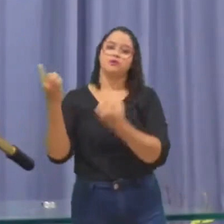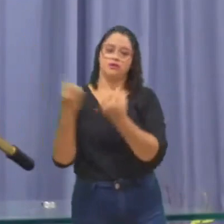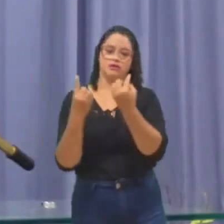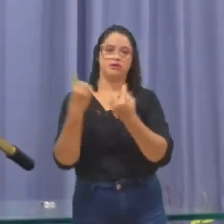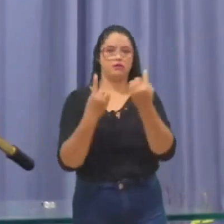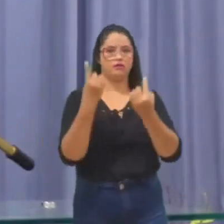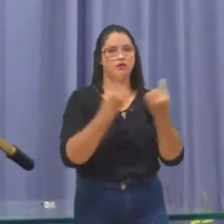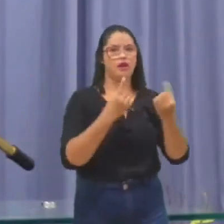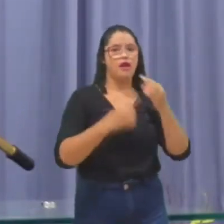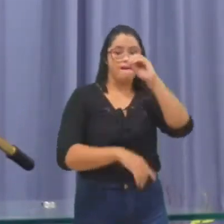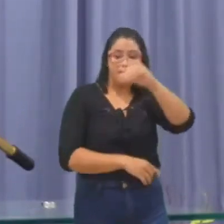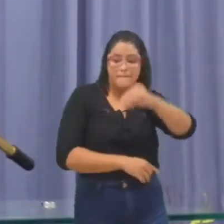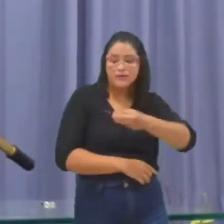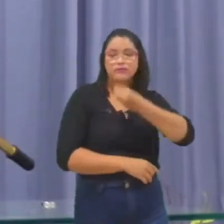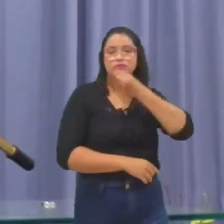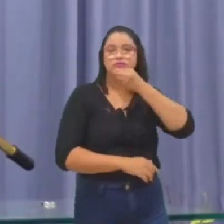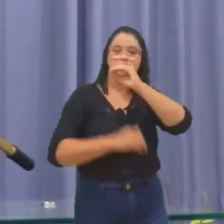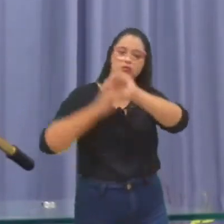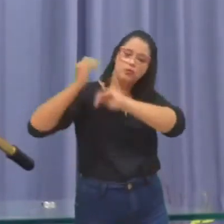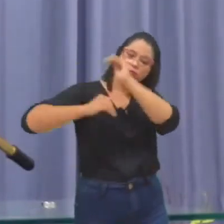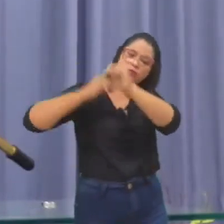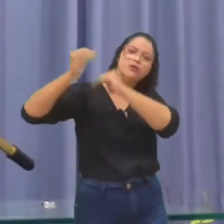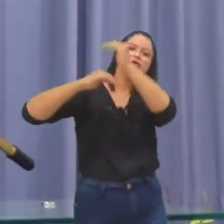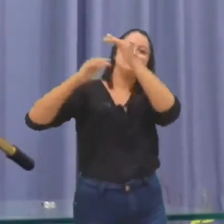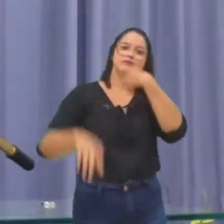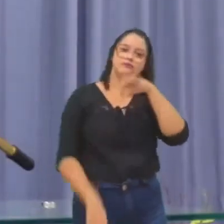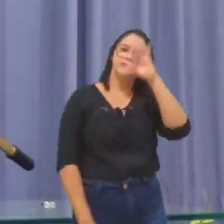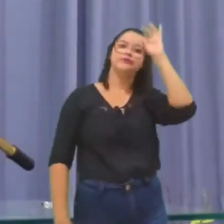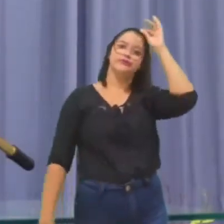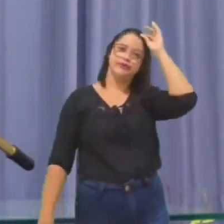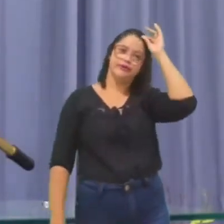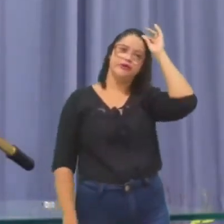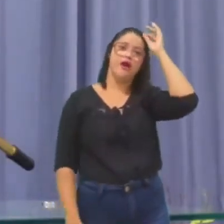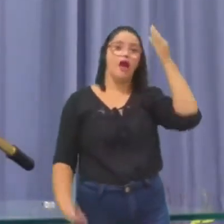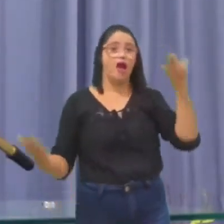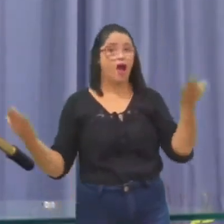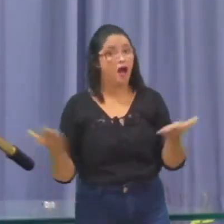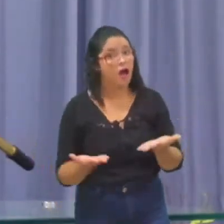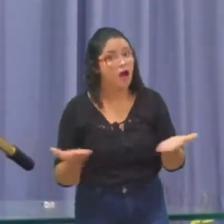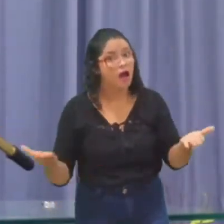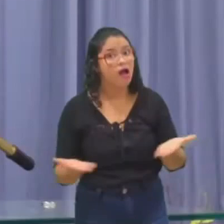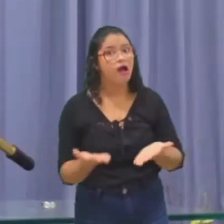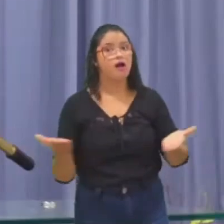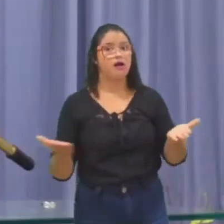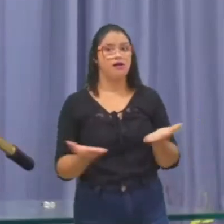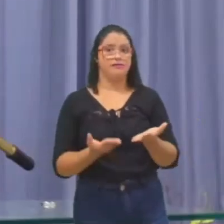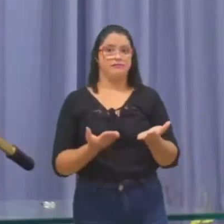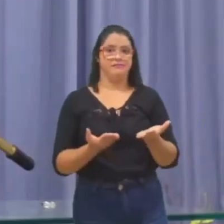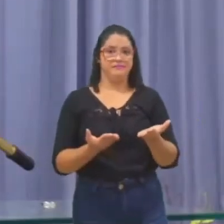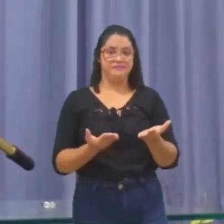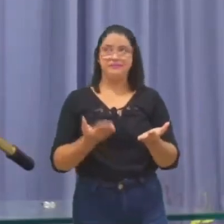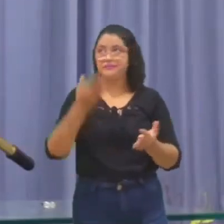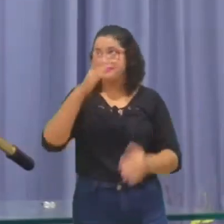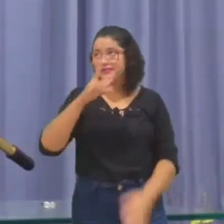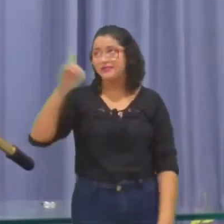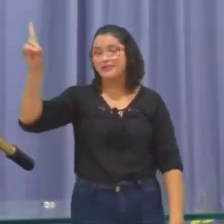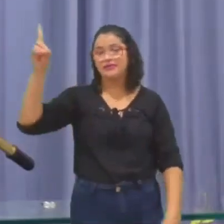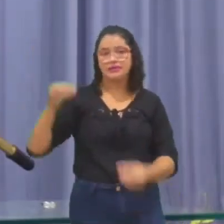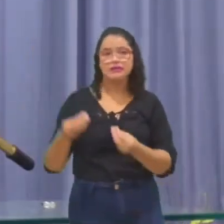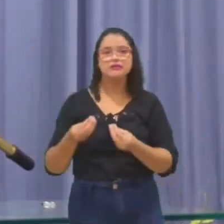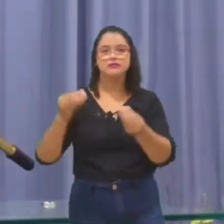um oportunidade de crescimento espiritual. Agora mesmo, Deus está lhe